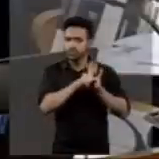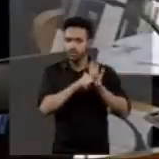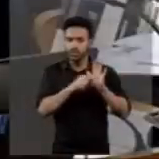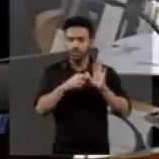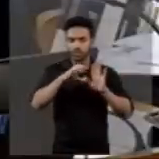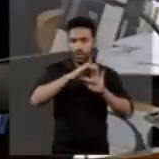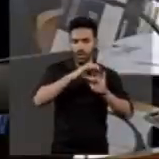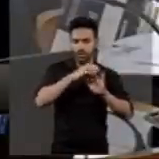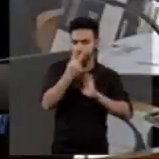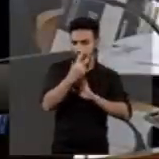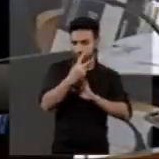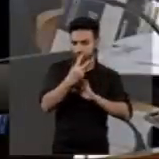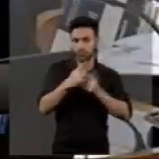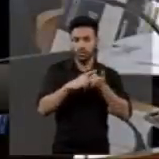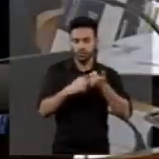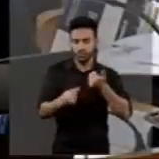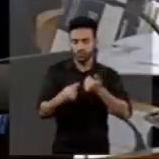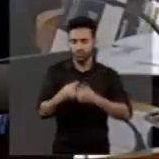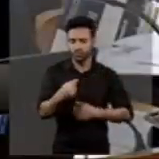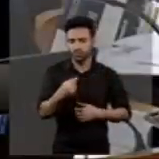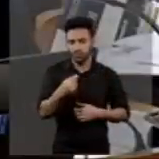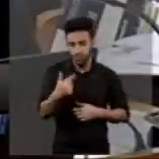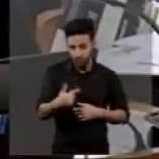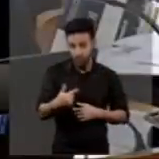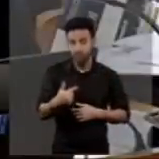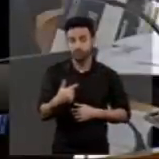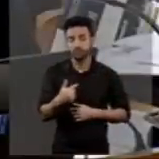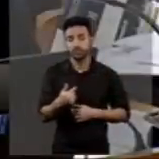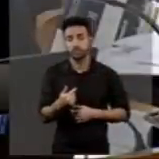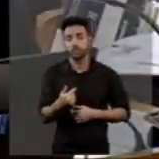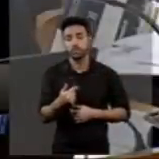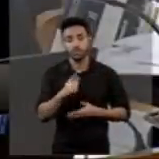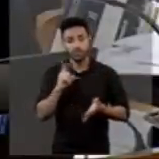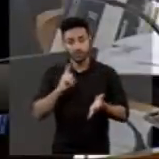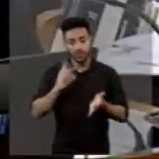do parágrafo 2º do artigo 2º, exige